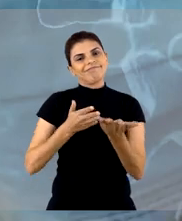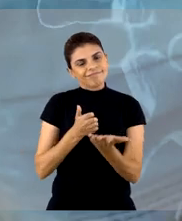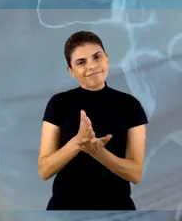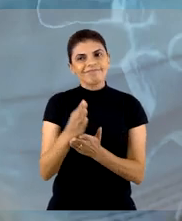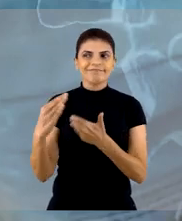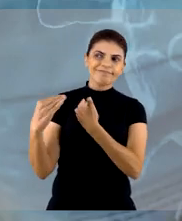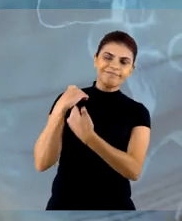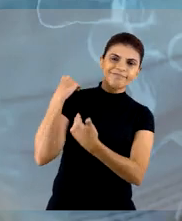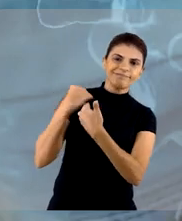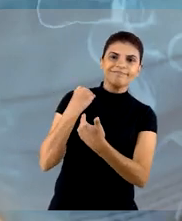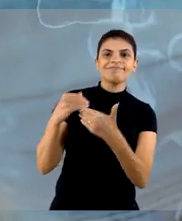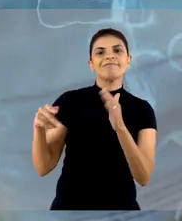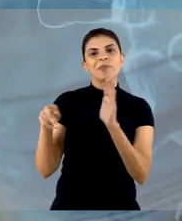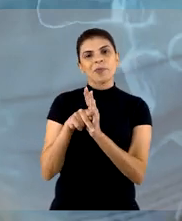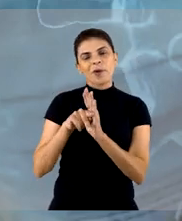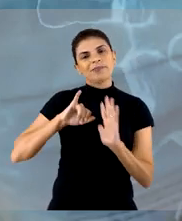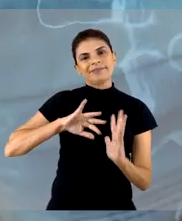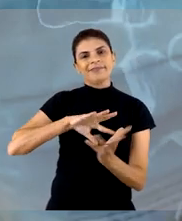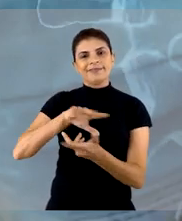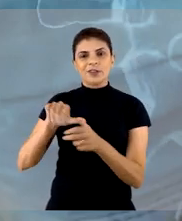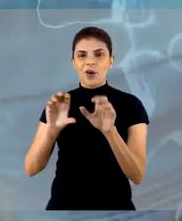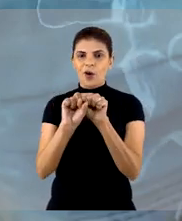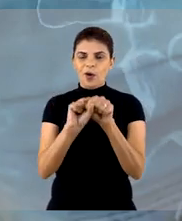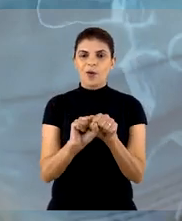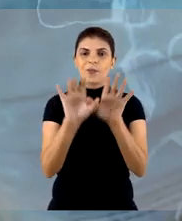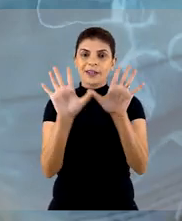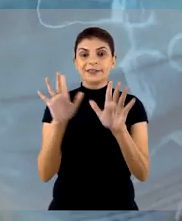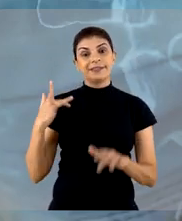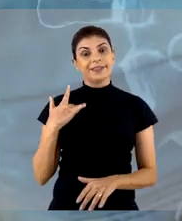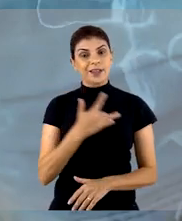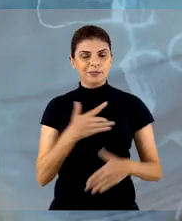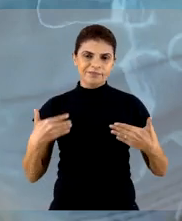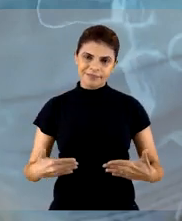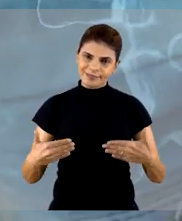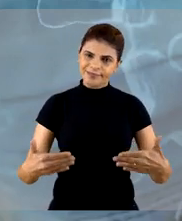segue as recomendações dos órgãos internacionais e nacionais de